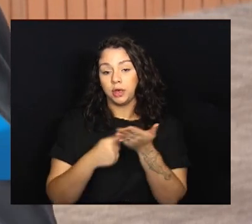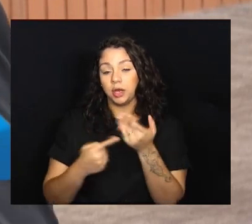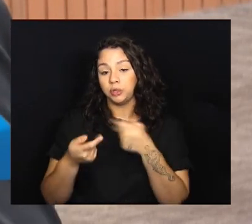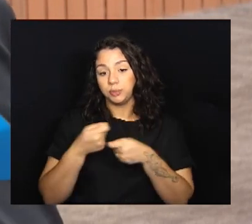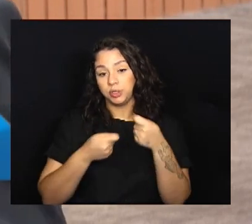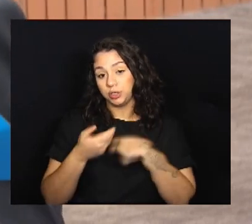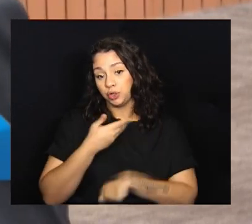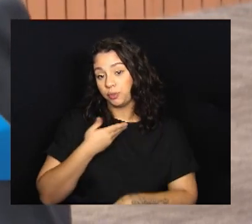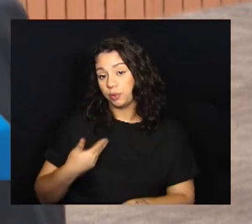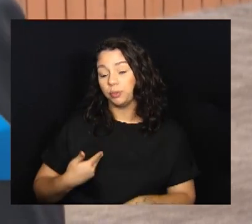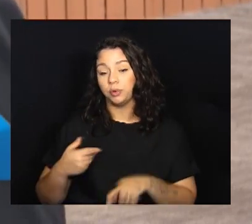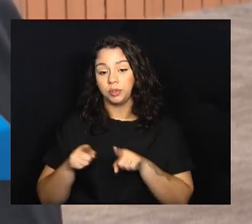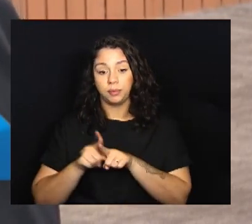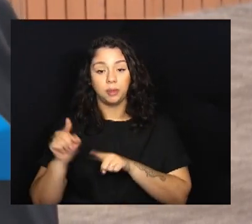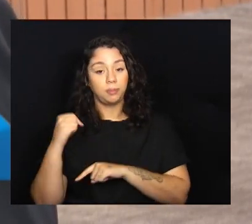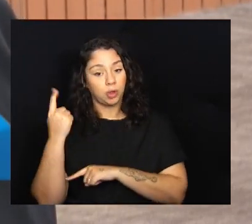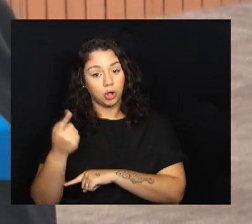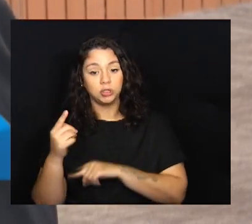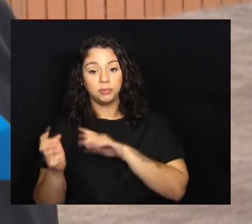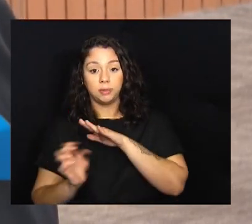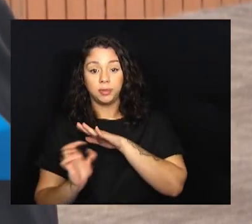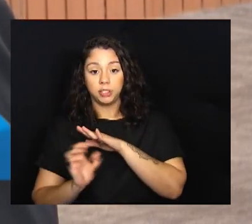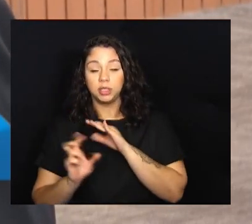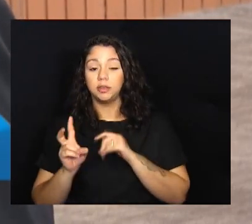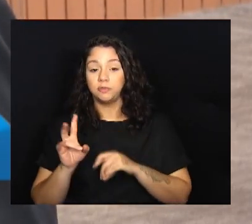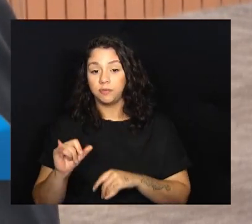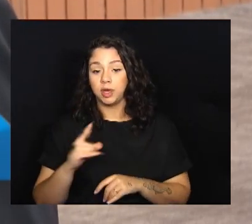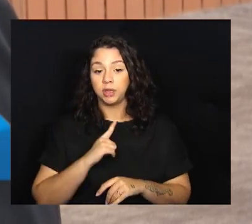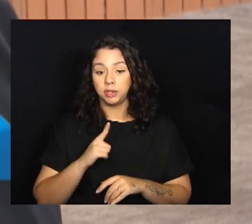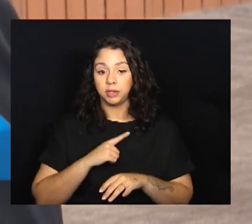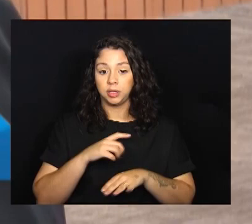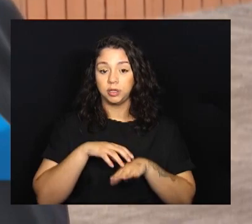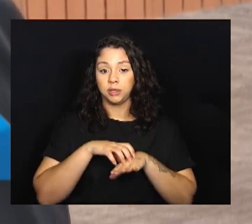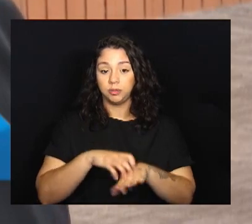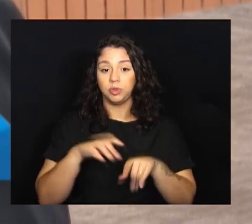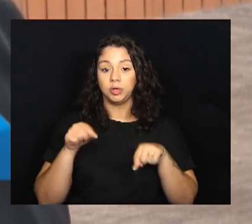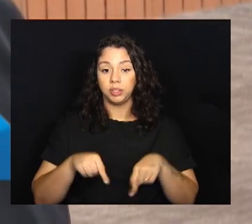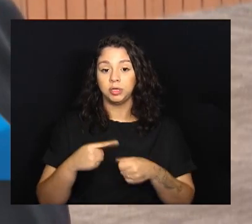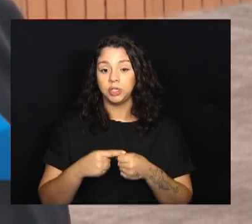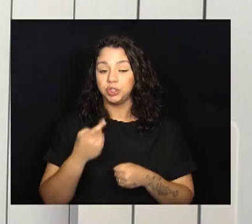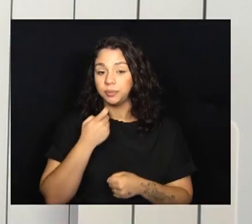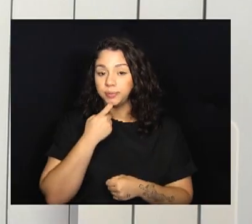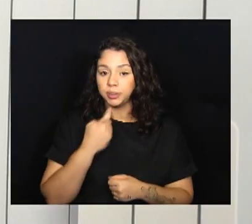município e a próxima empresa que fará a operação do transporte na cidade de Campinas.